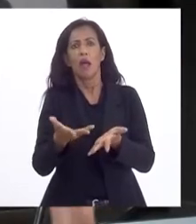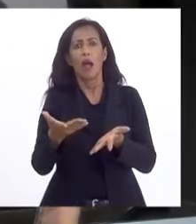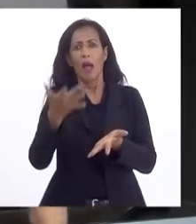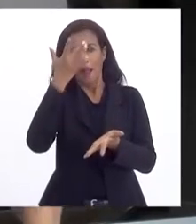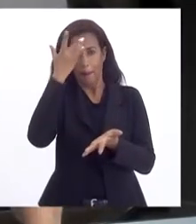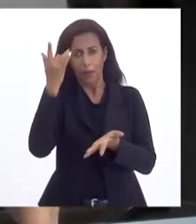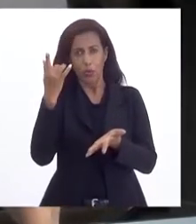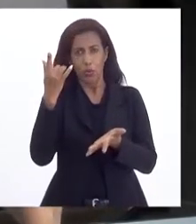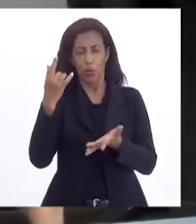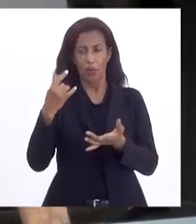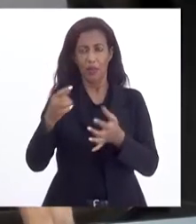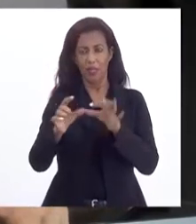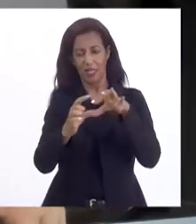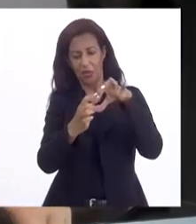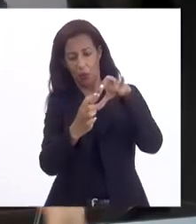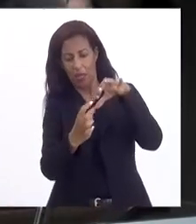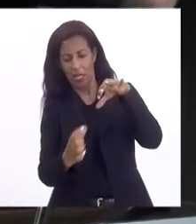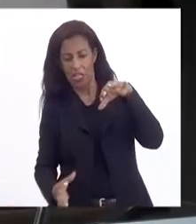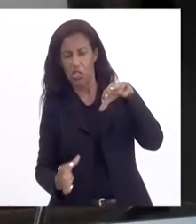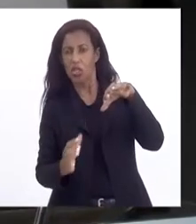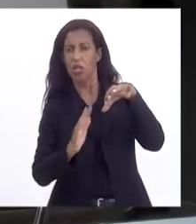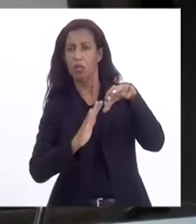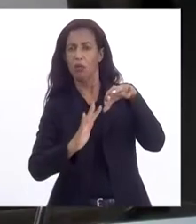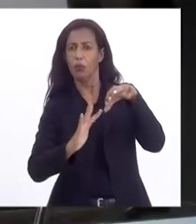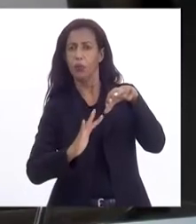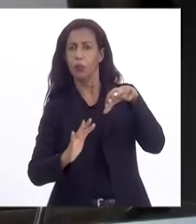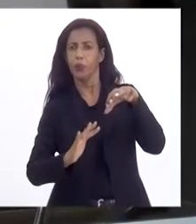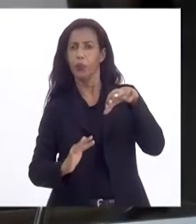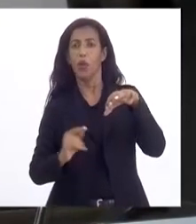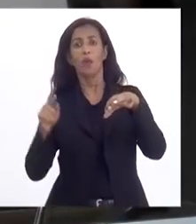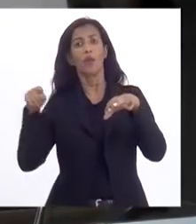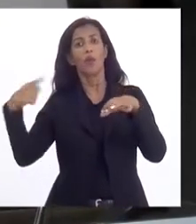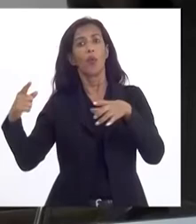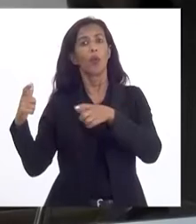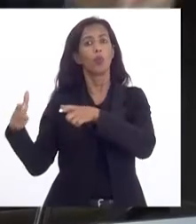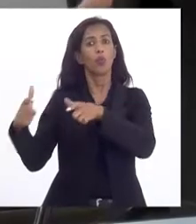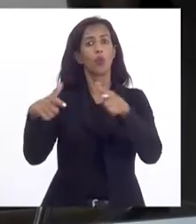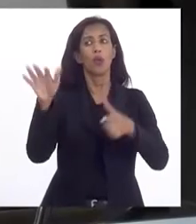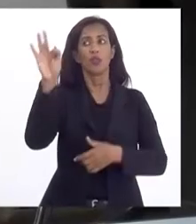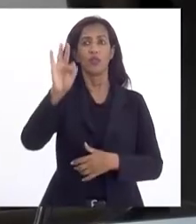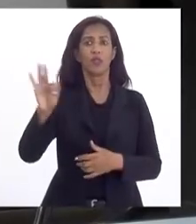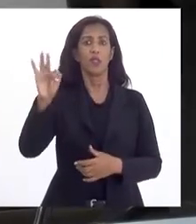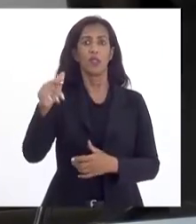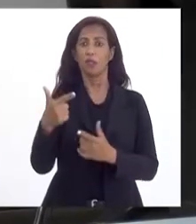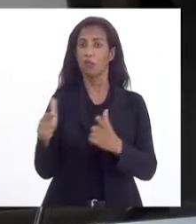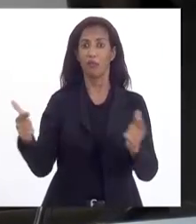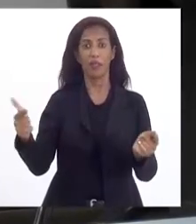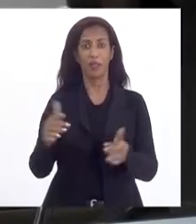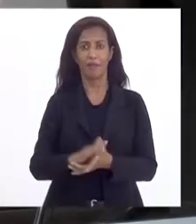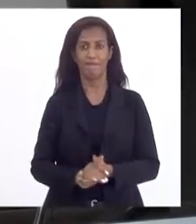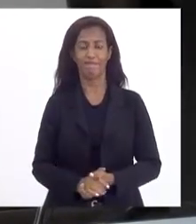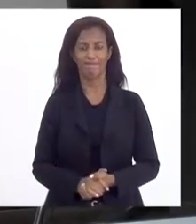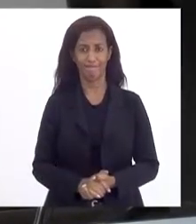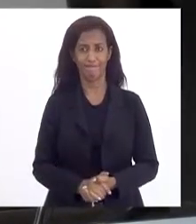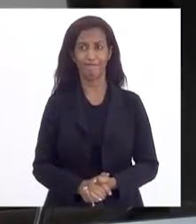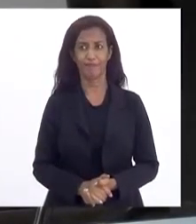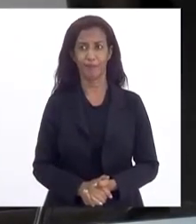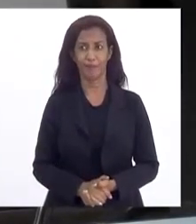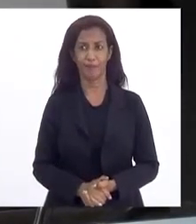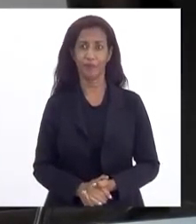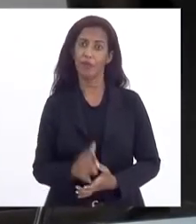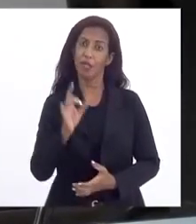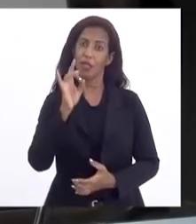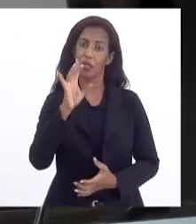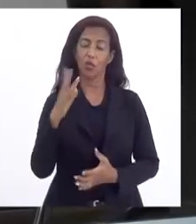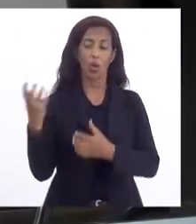nas produções aqui essa etiqueta, nem as que forem produzidas em outras unidades de federação, não. Você está entendendo? É só uma questão